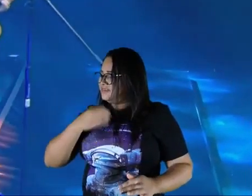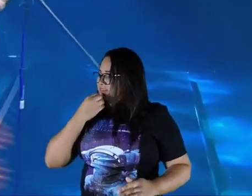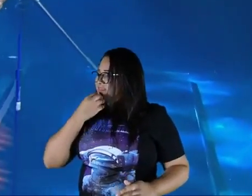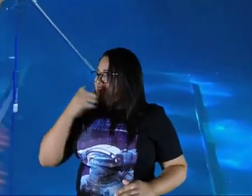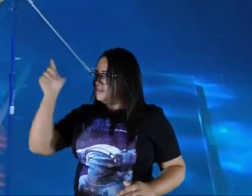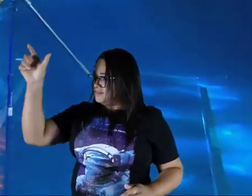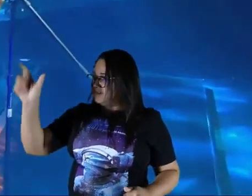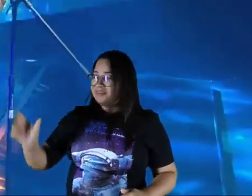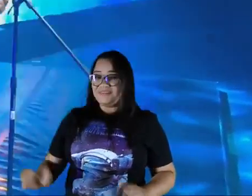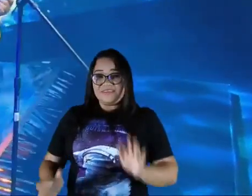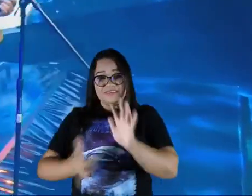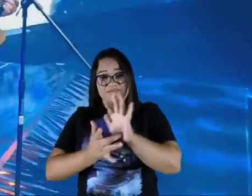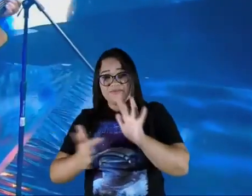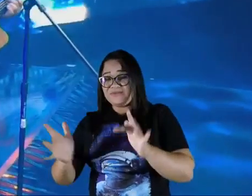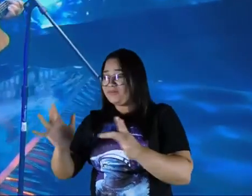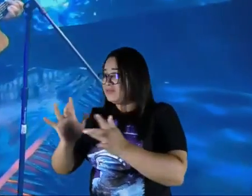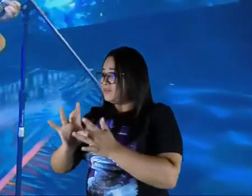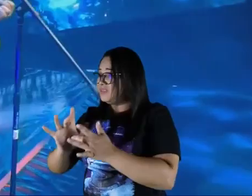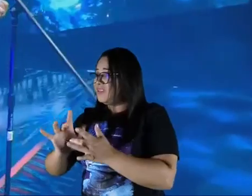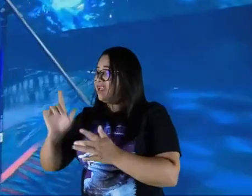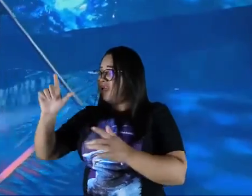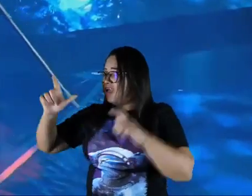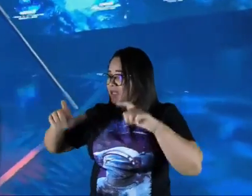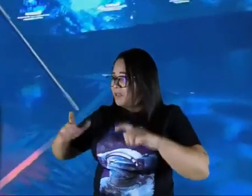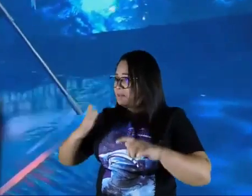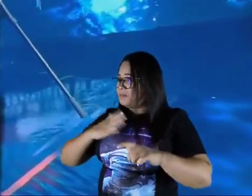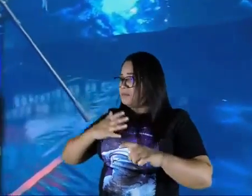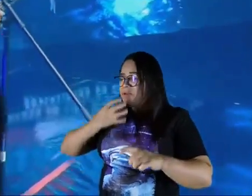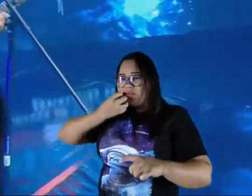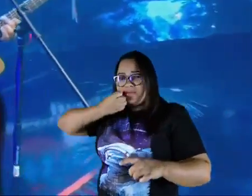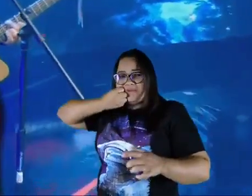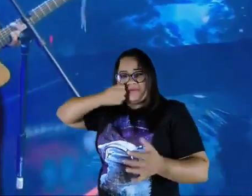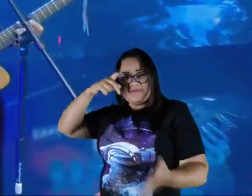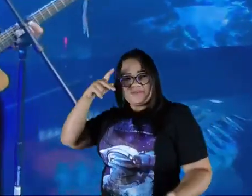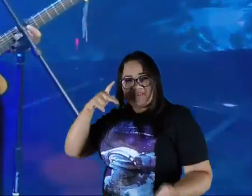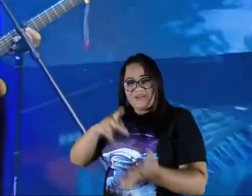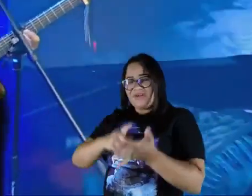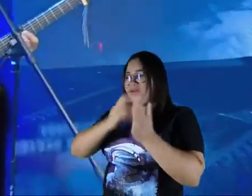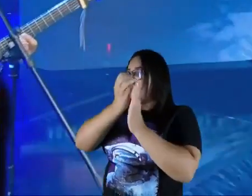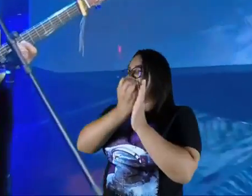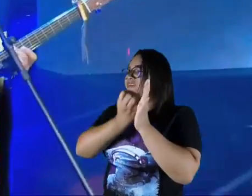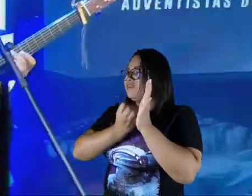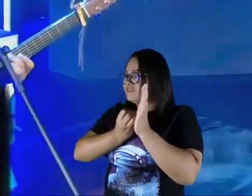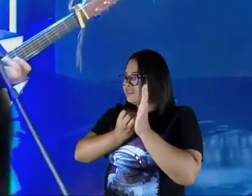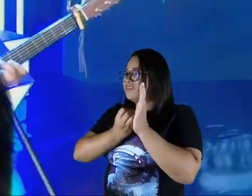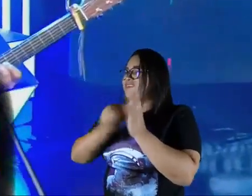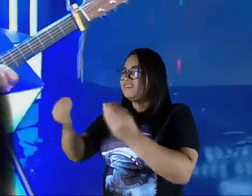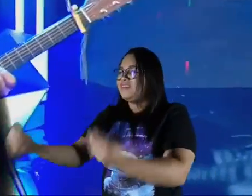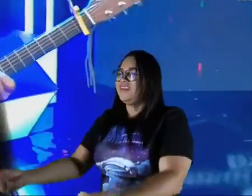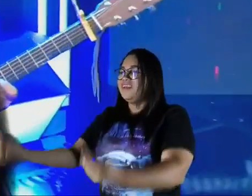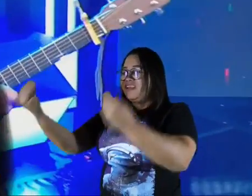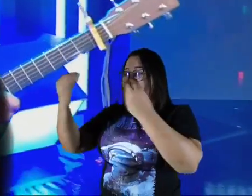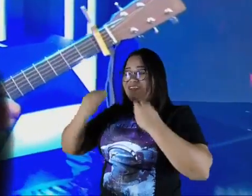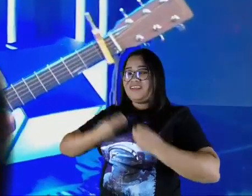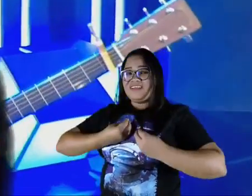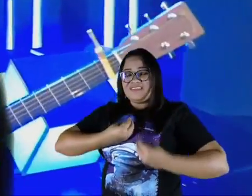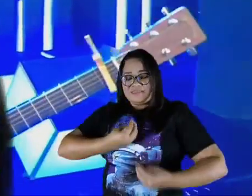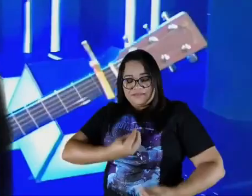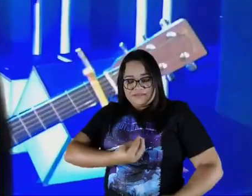És a minha capital, o meu lugar original, onde a vida,